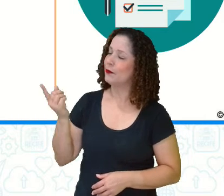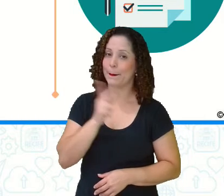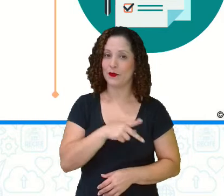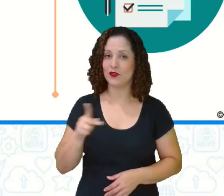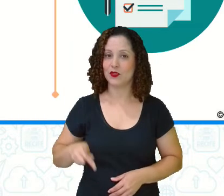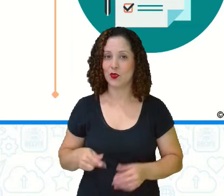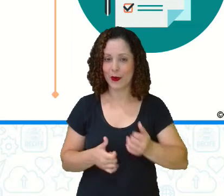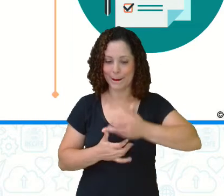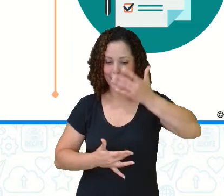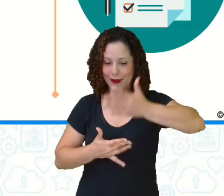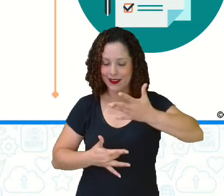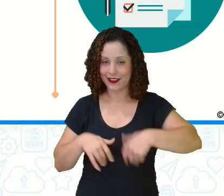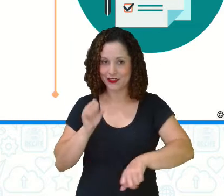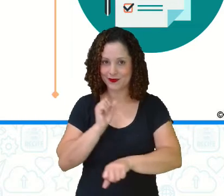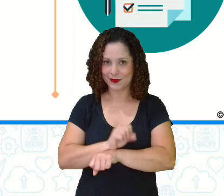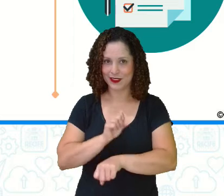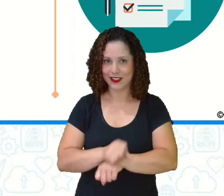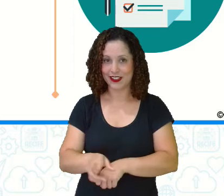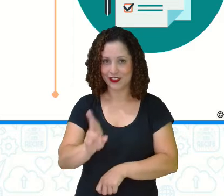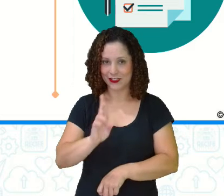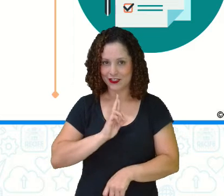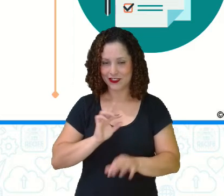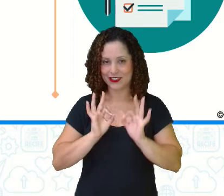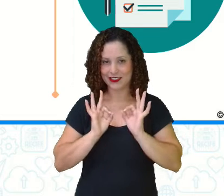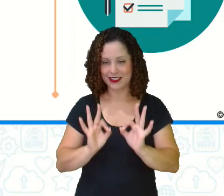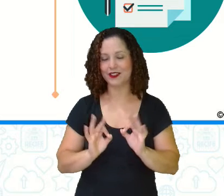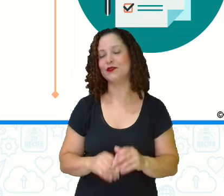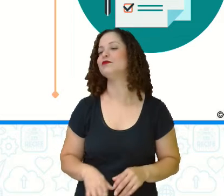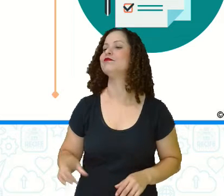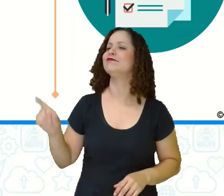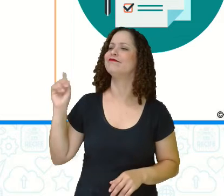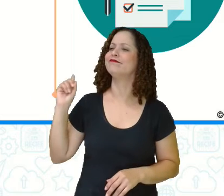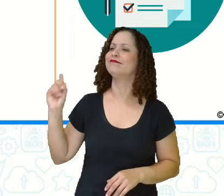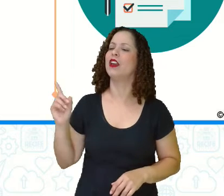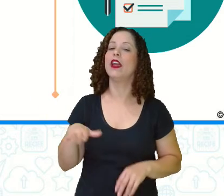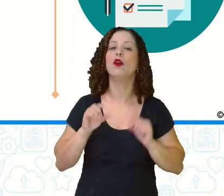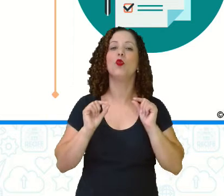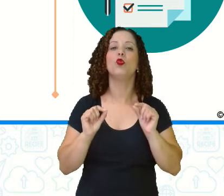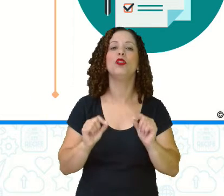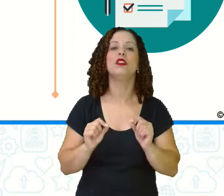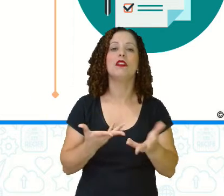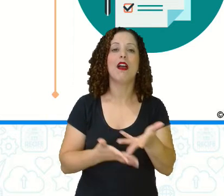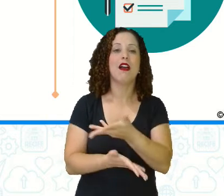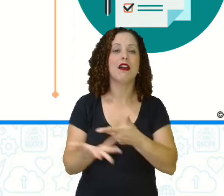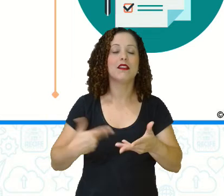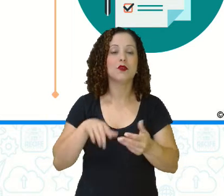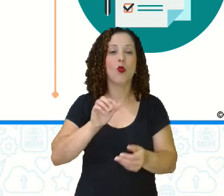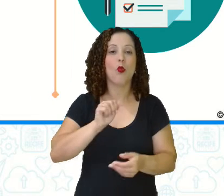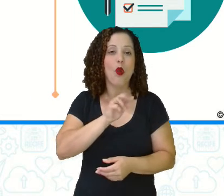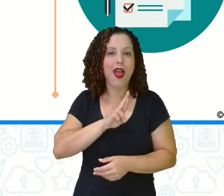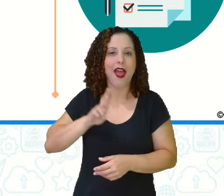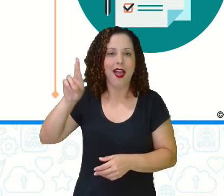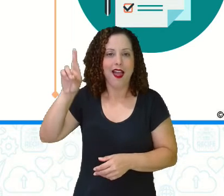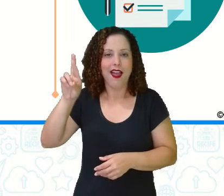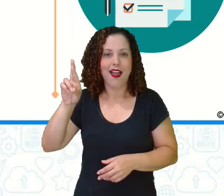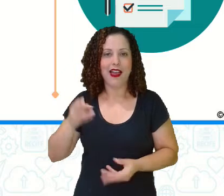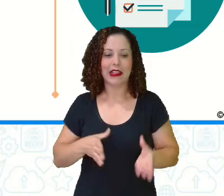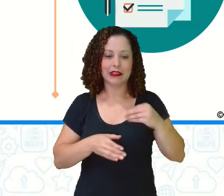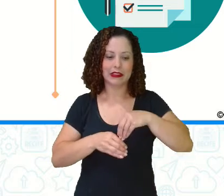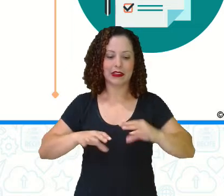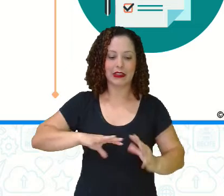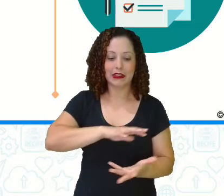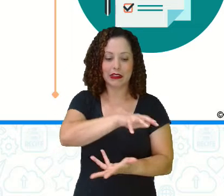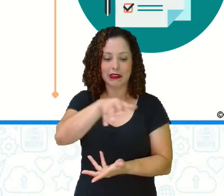postos e você vai dizer se é letra A, B, C ou D. É a camada de ar que envolve a Terra. Ela é composta